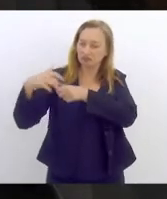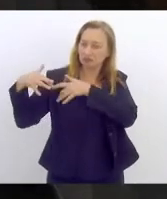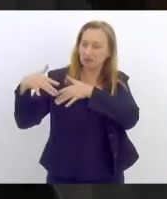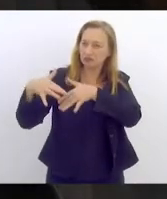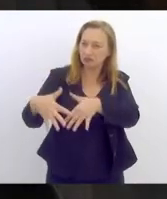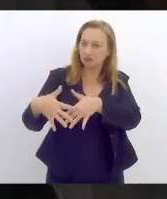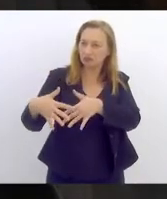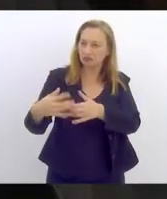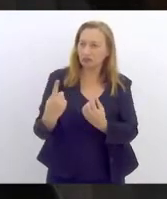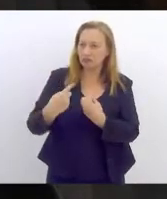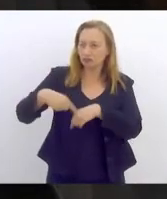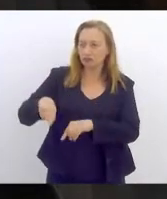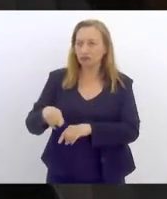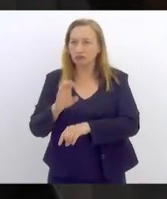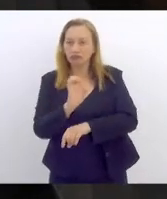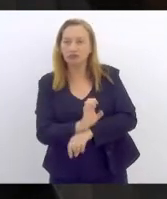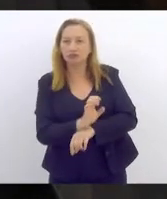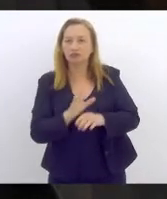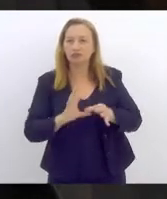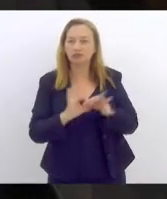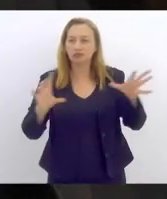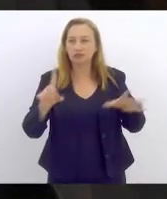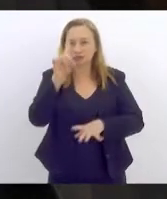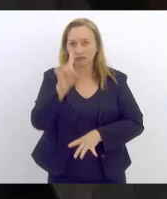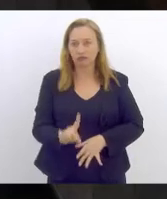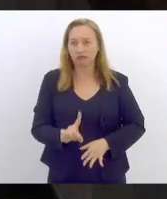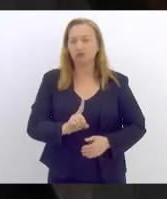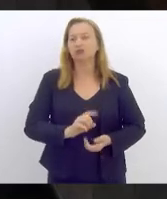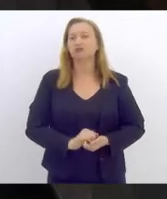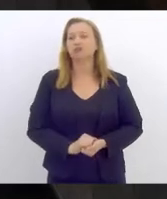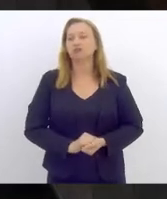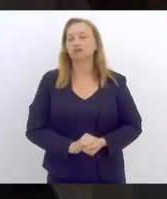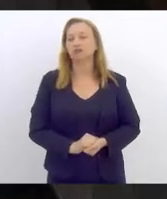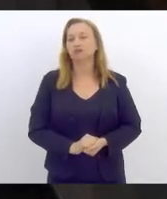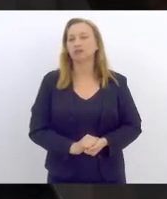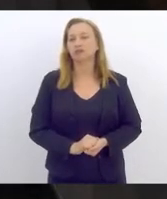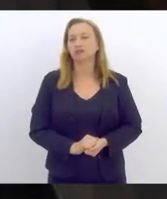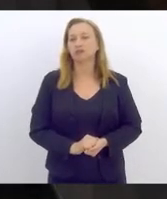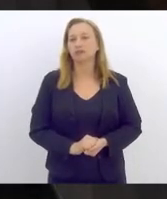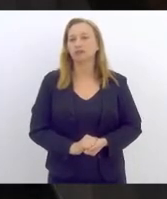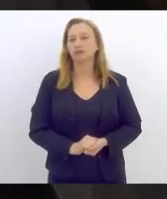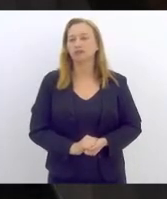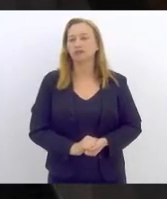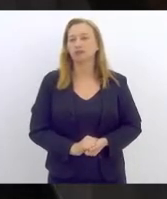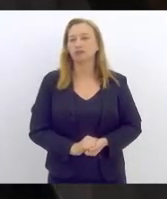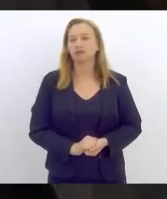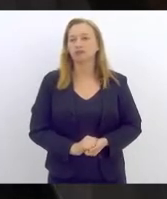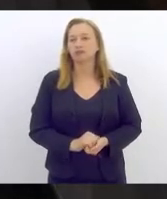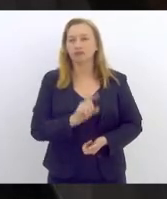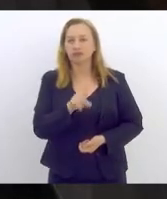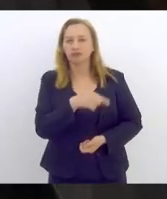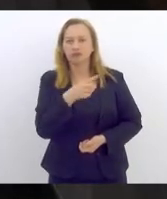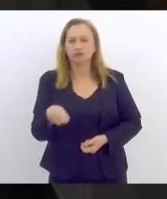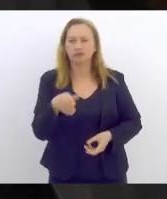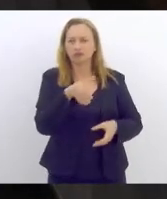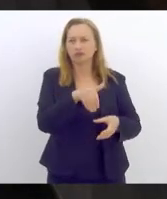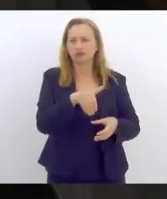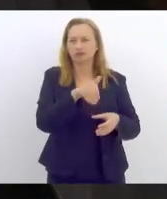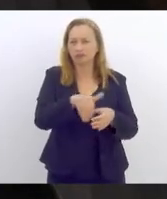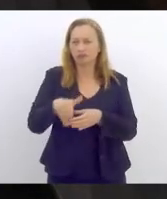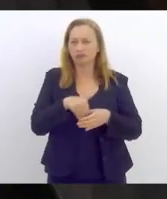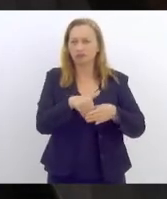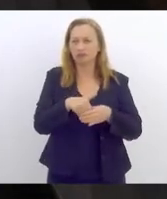que é contra o estado democrático de direito que é anular eleição